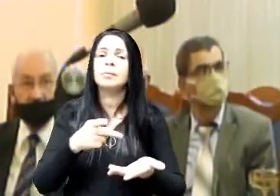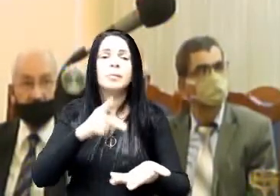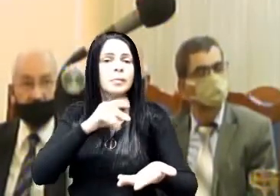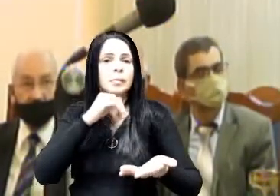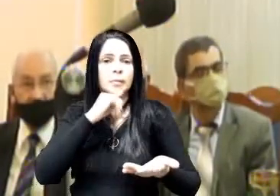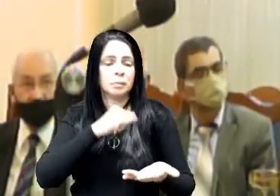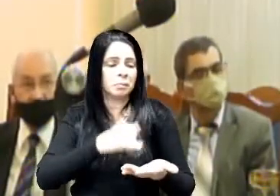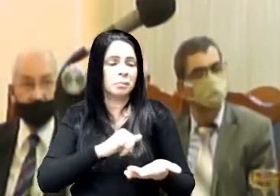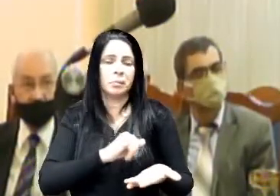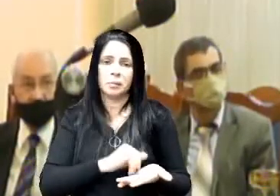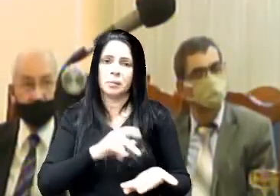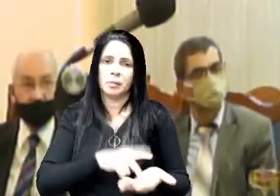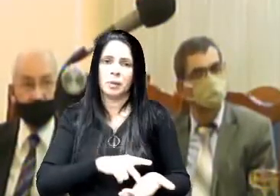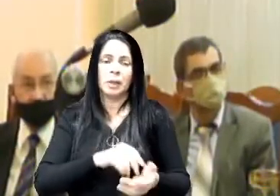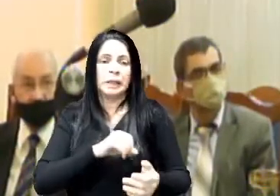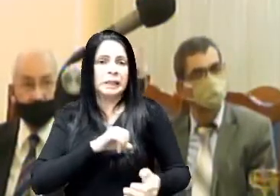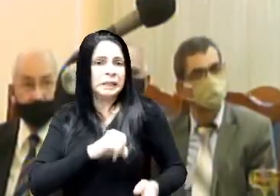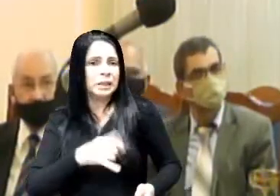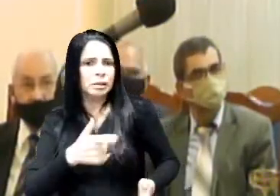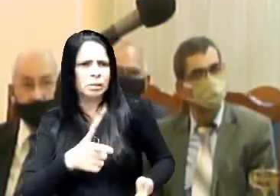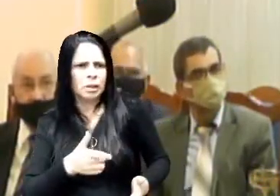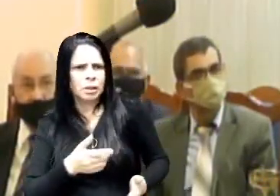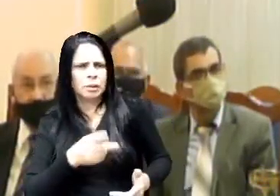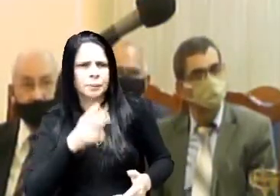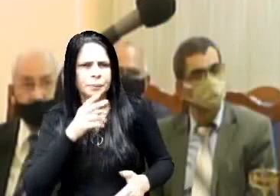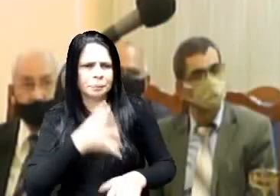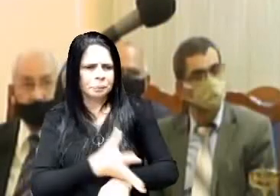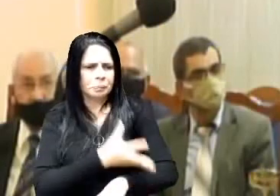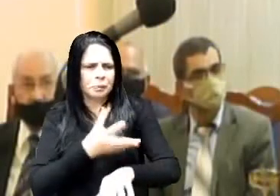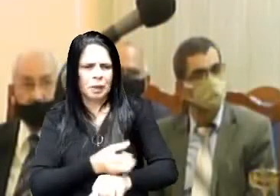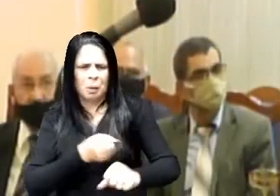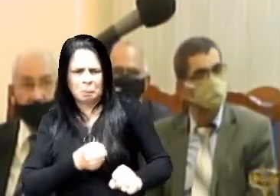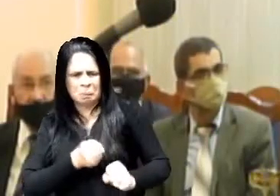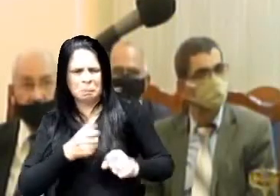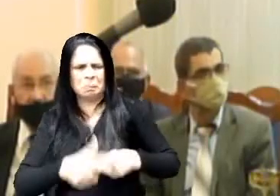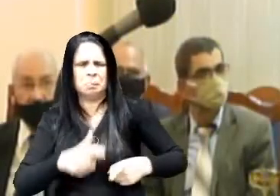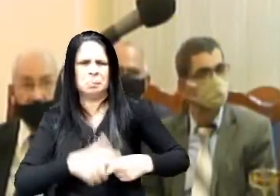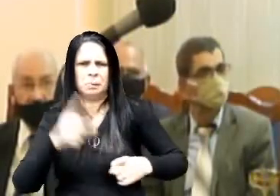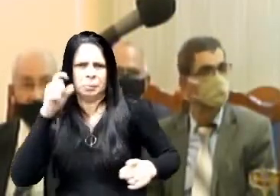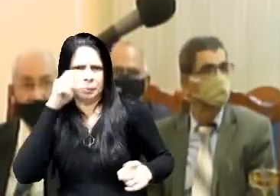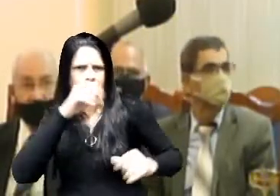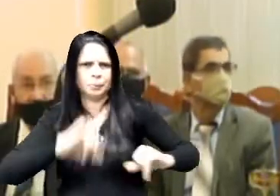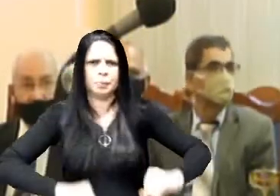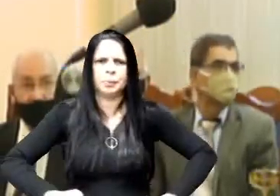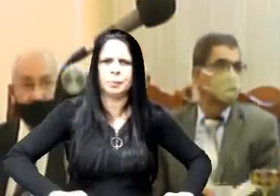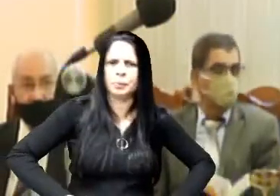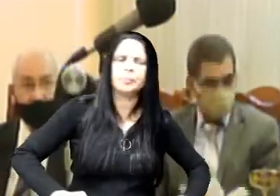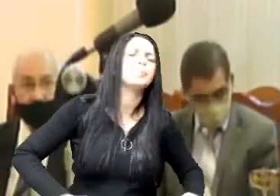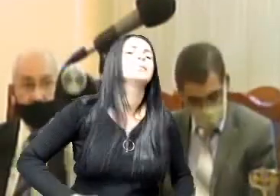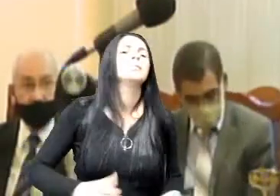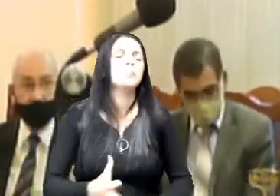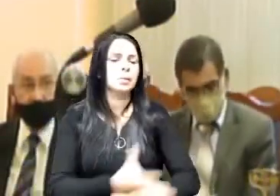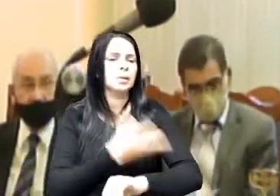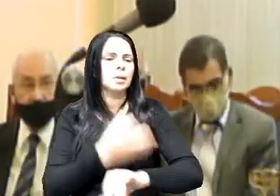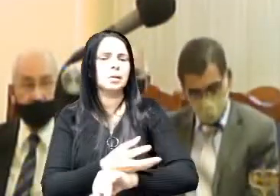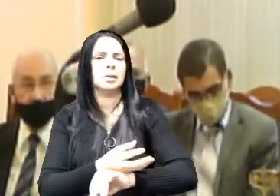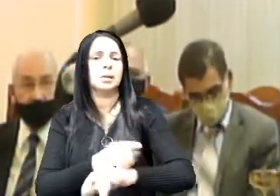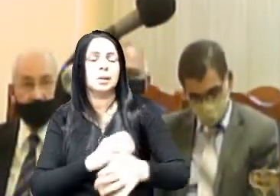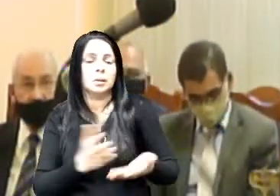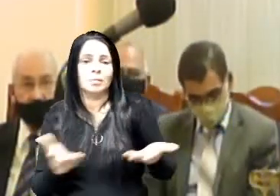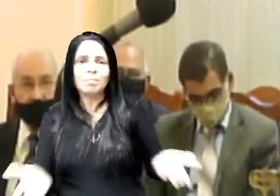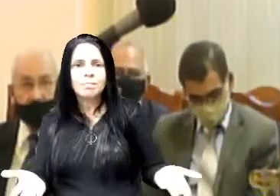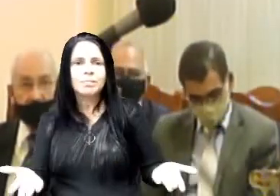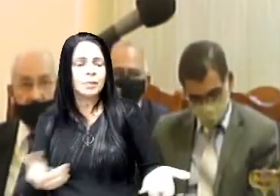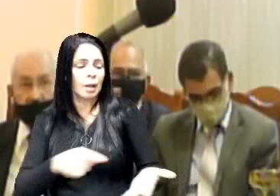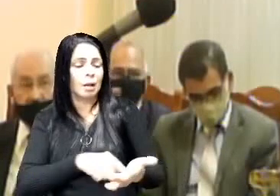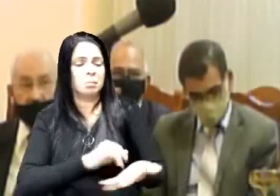Se não vem aperto para a igreja, se não vem, não é, padecimento, sofrimento, então a palavra de Deus não seria